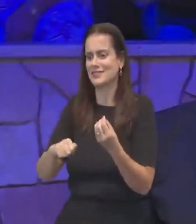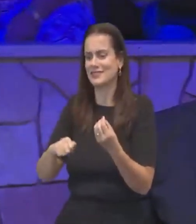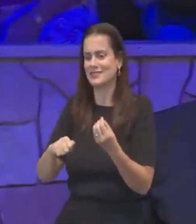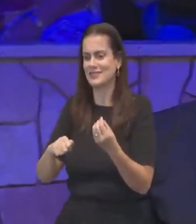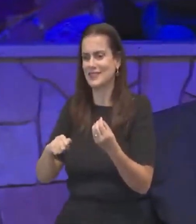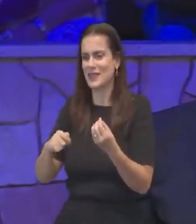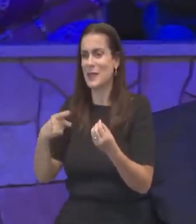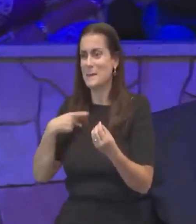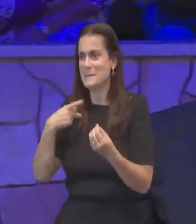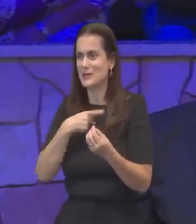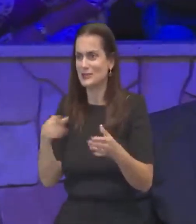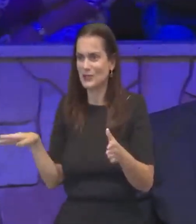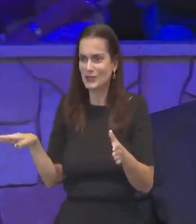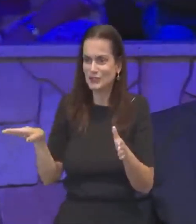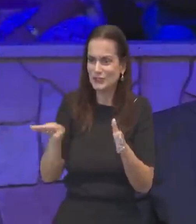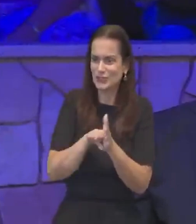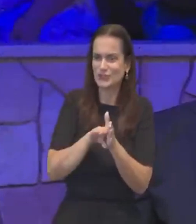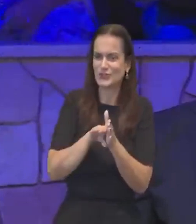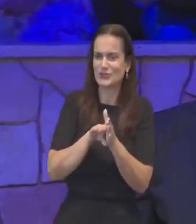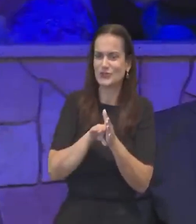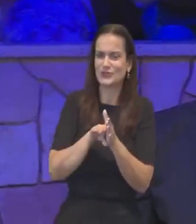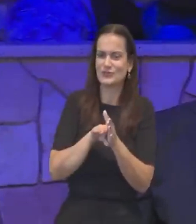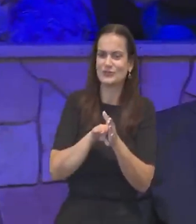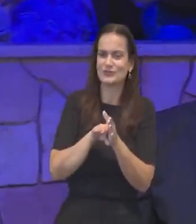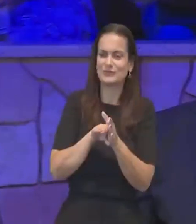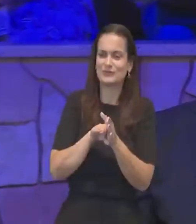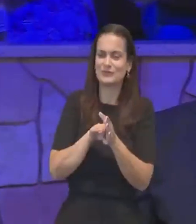pastor Jeremias chega